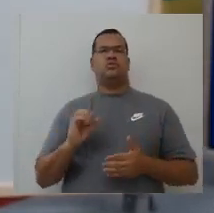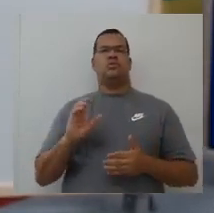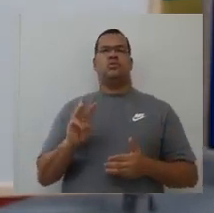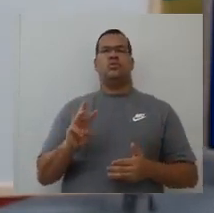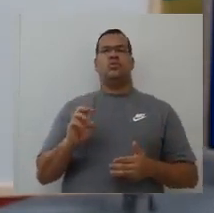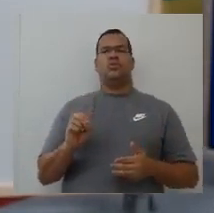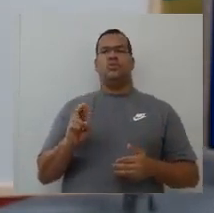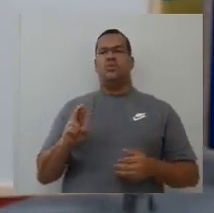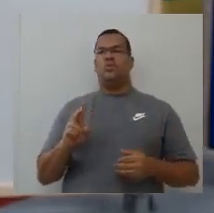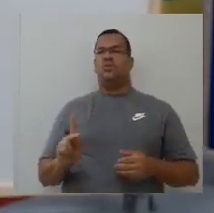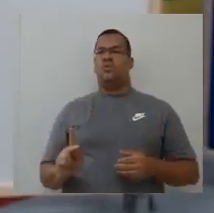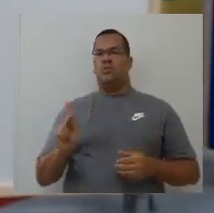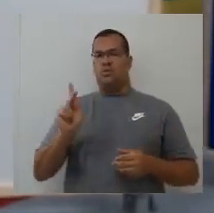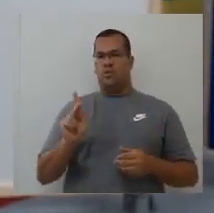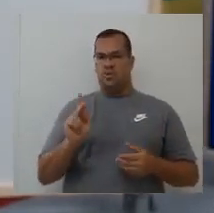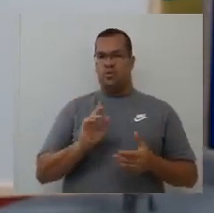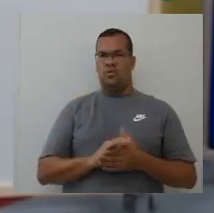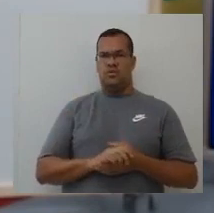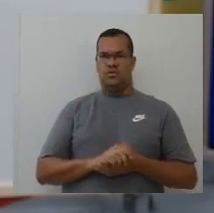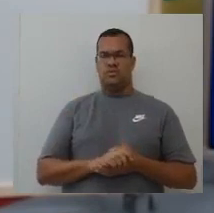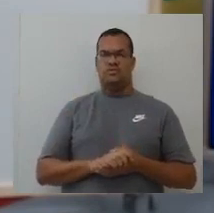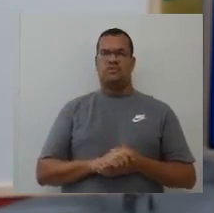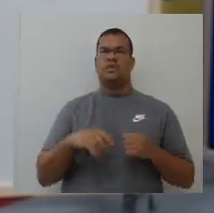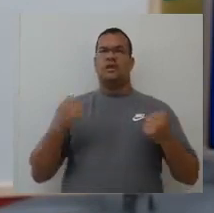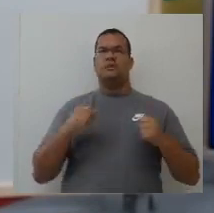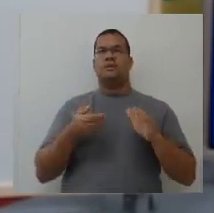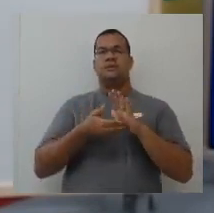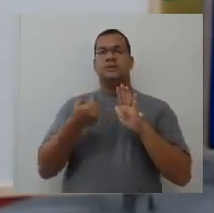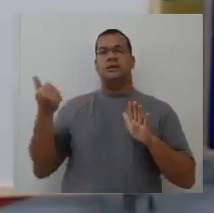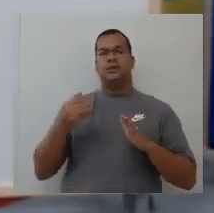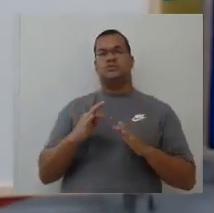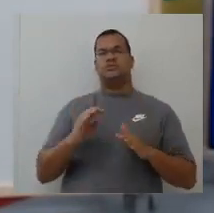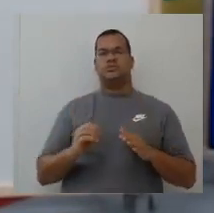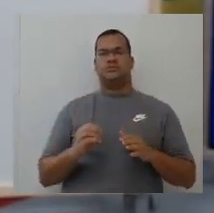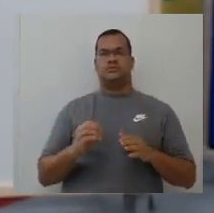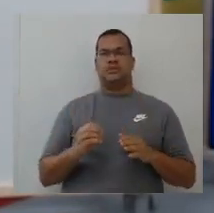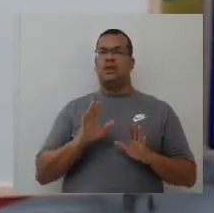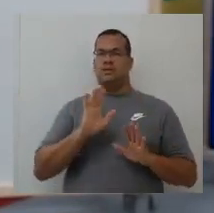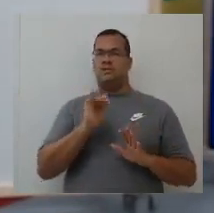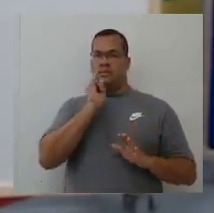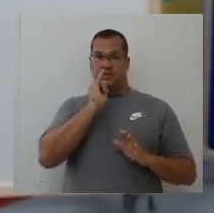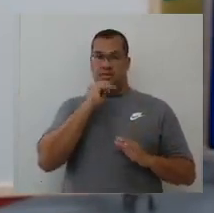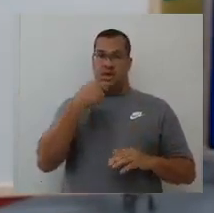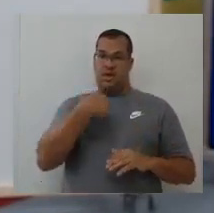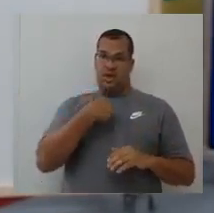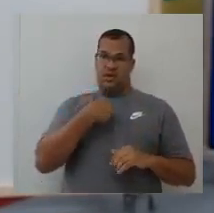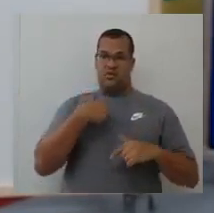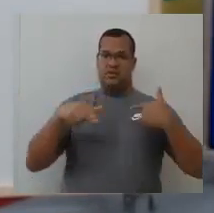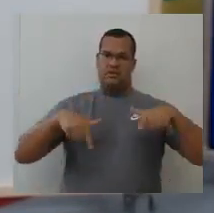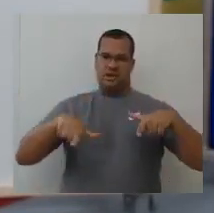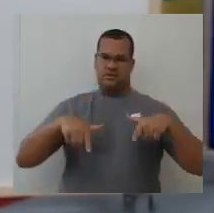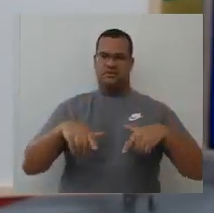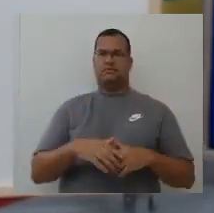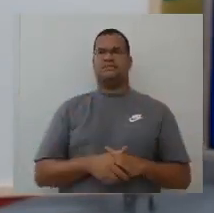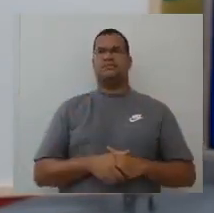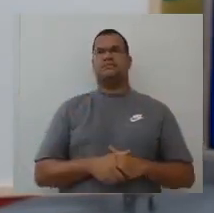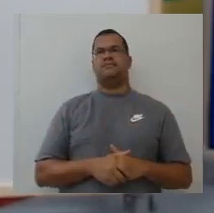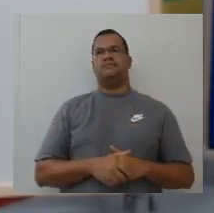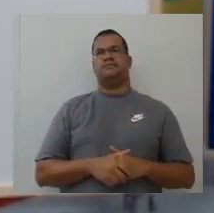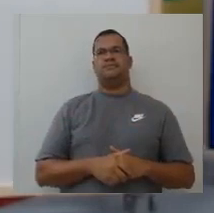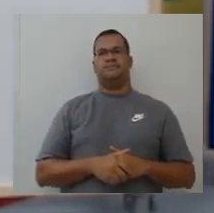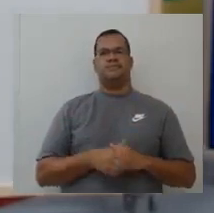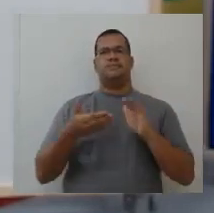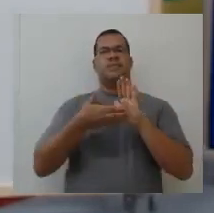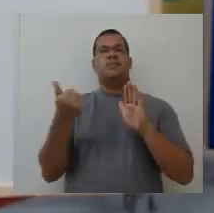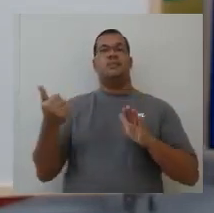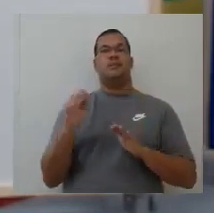língua portuguesa corresponde ao presente do indicativo. Eu quero dizer eu trabalho. Então, para dizer eu trabalho, primeira coisa que você tem que fazer é retirar o